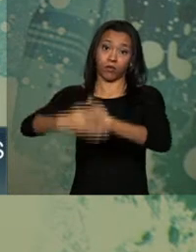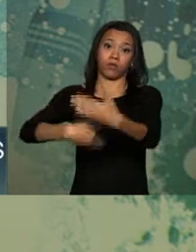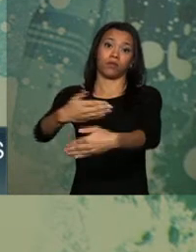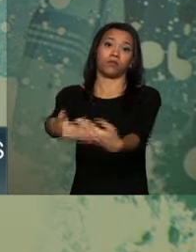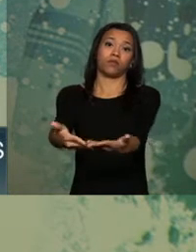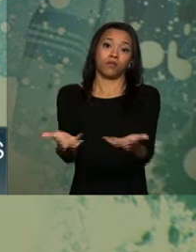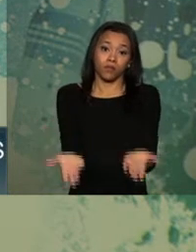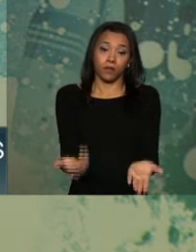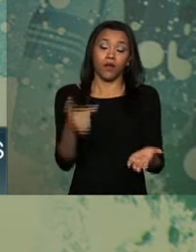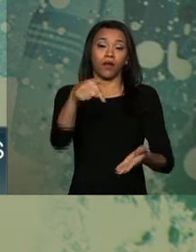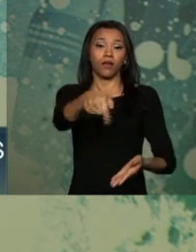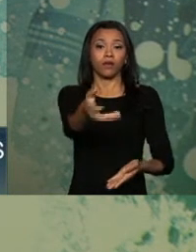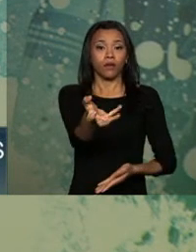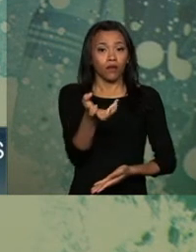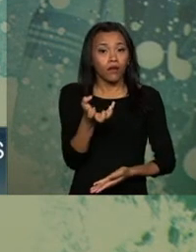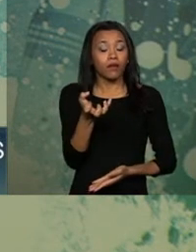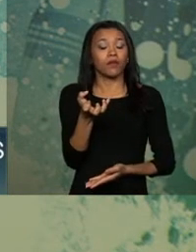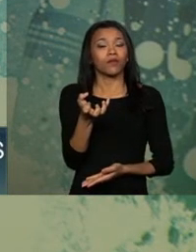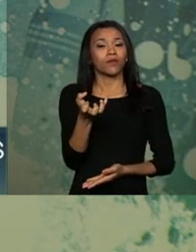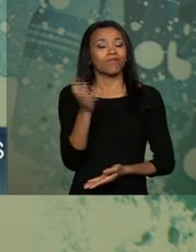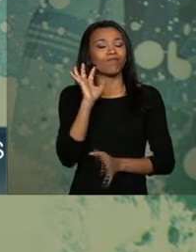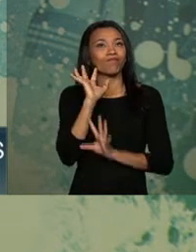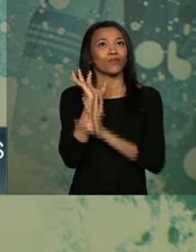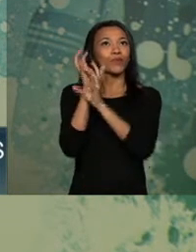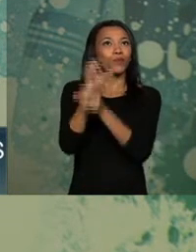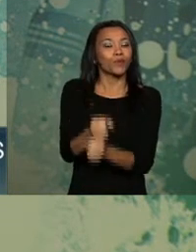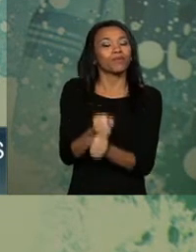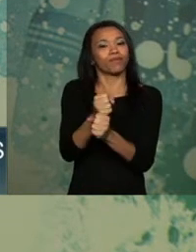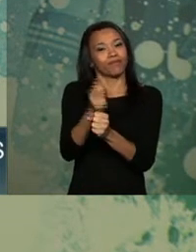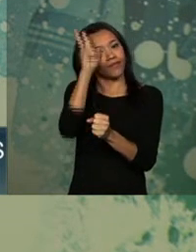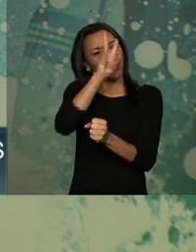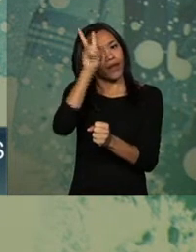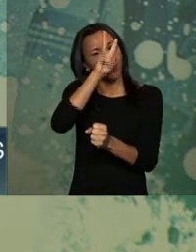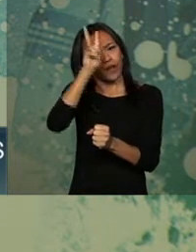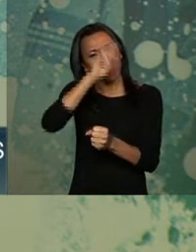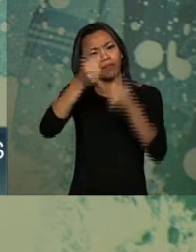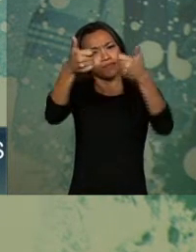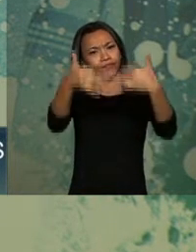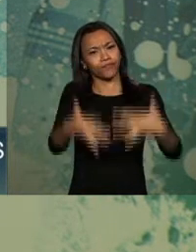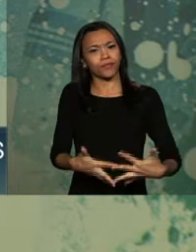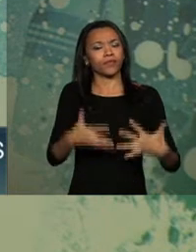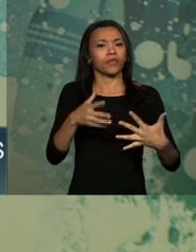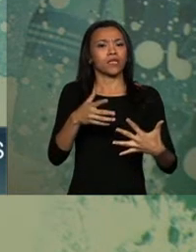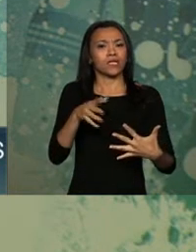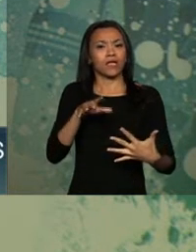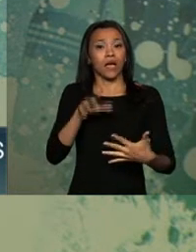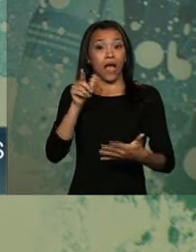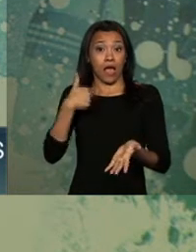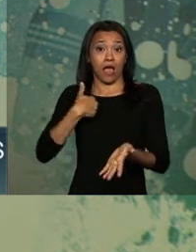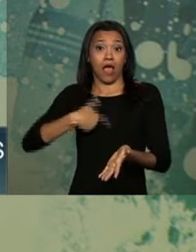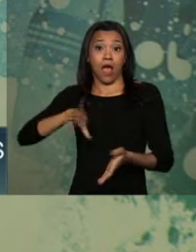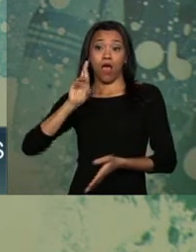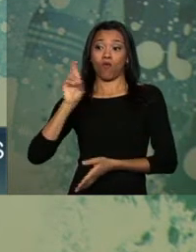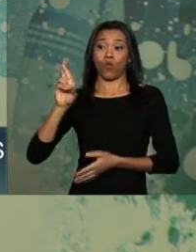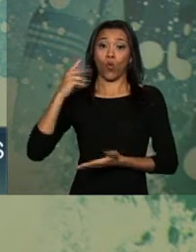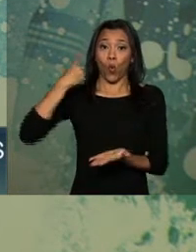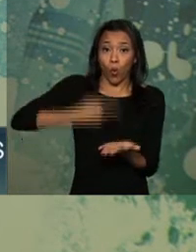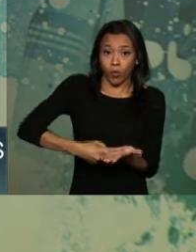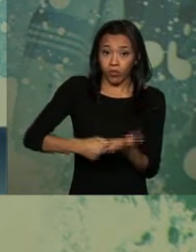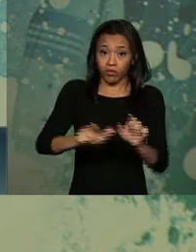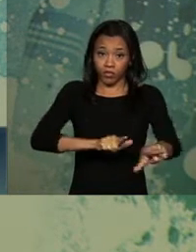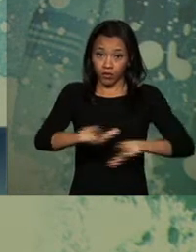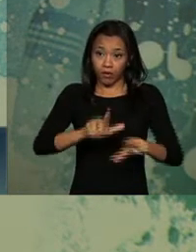aqui eu quero recuperar um pouco dessa história, do papel de cada um, até porque